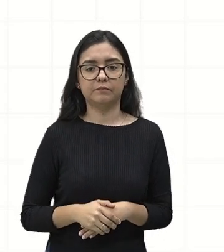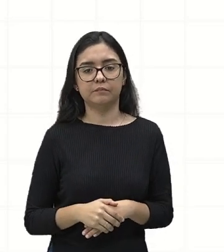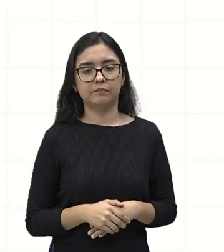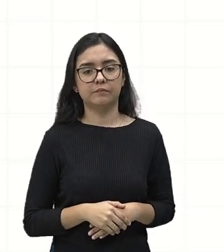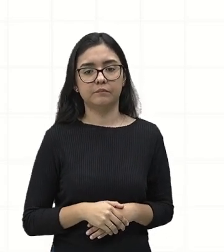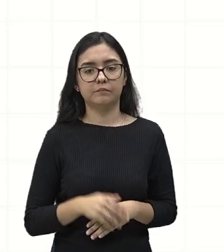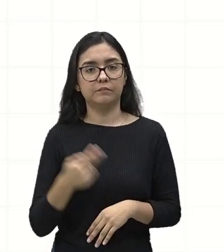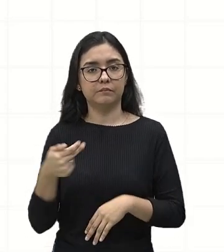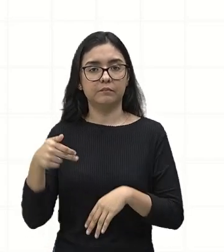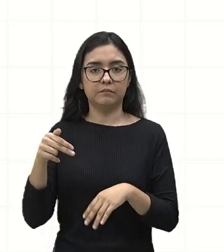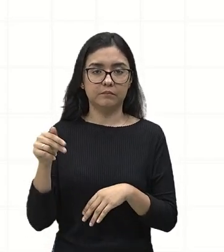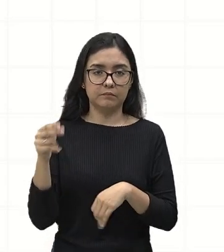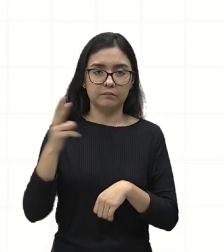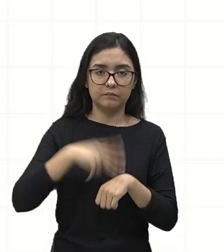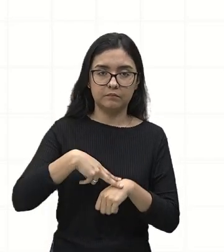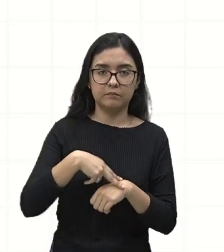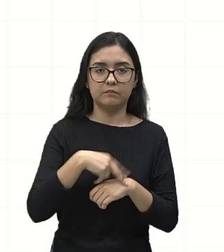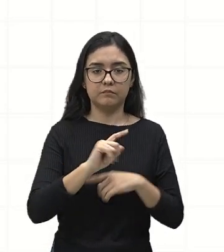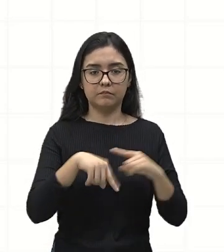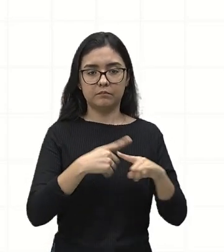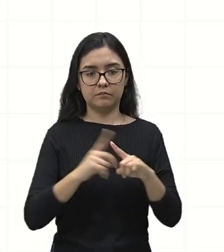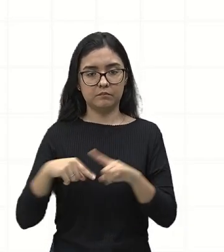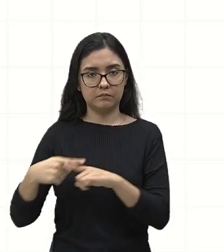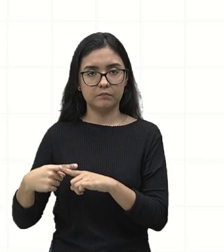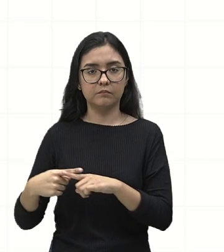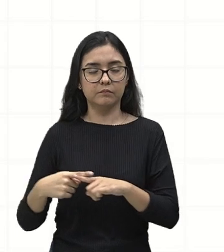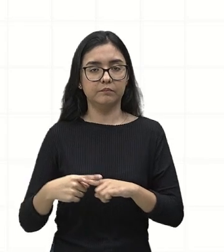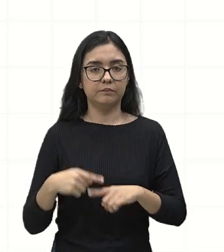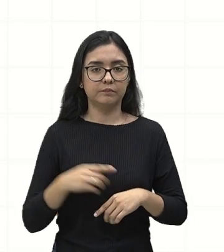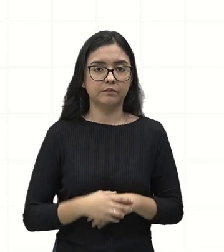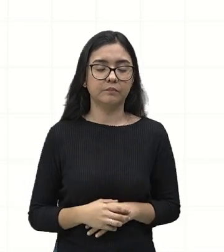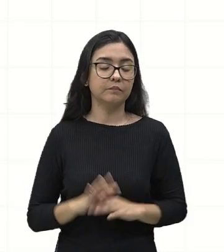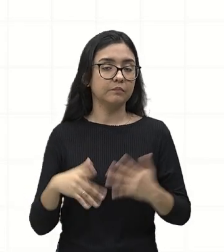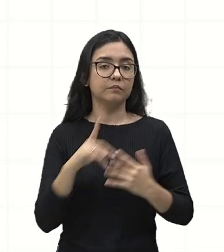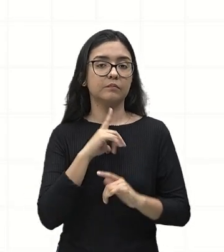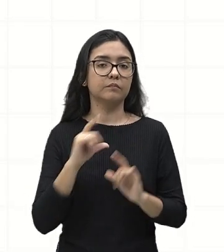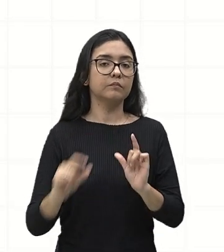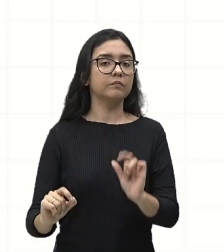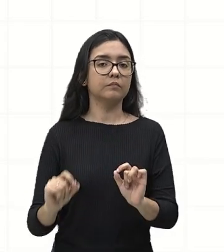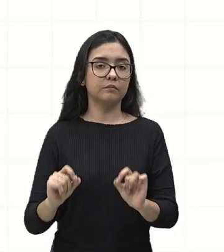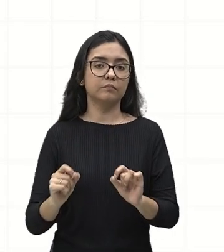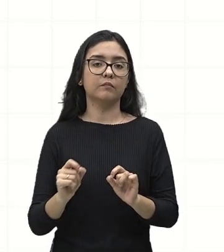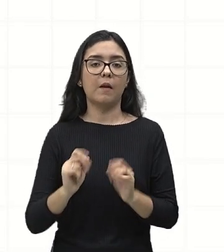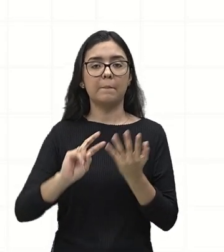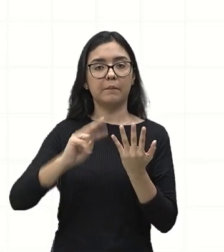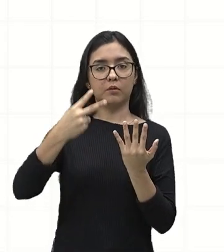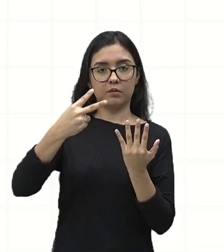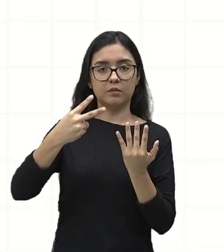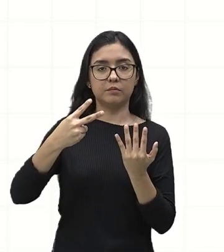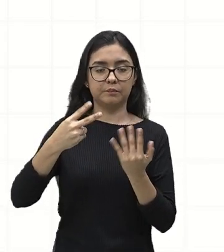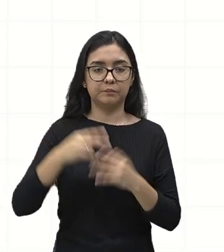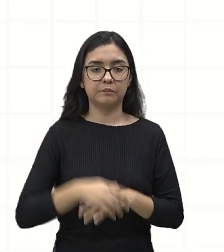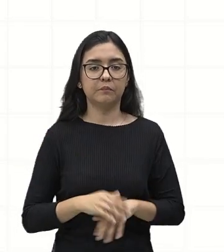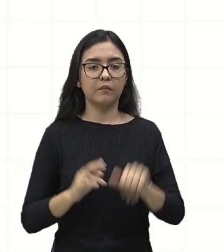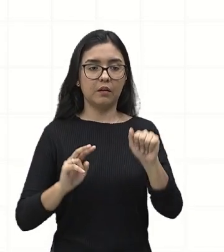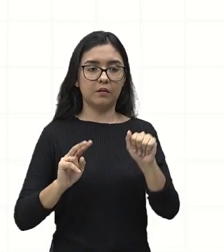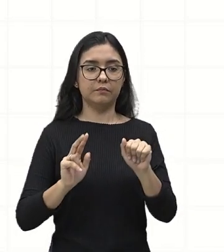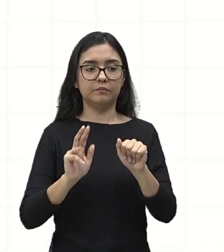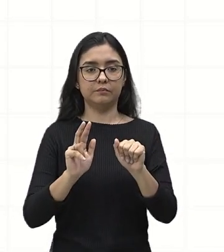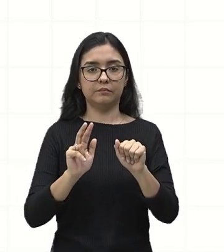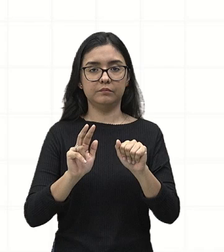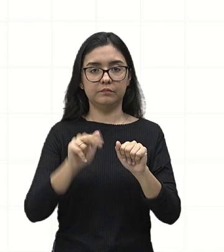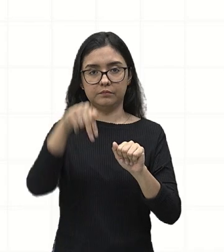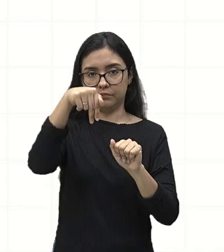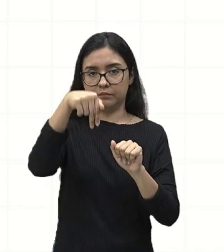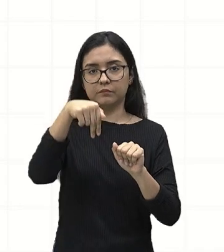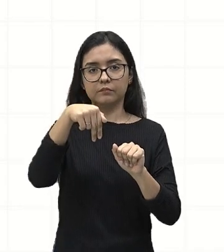multiplicação por A. E aí nós temos a potência, A elevado a